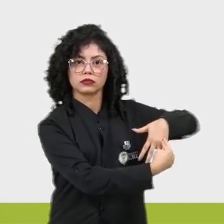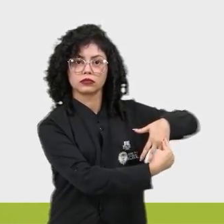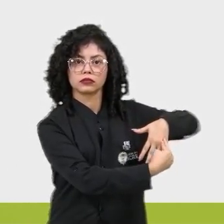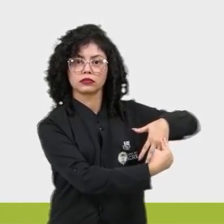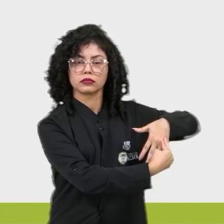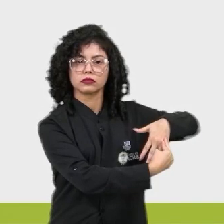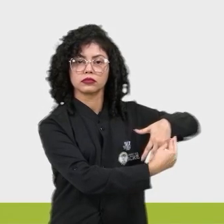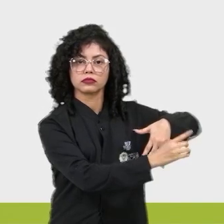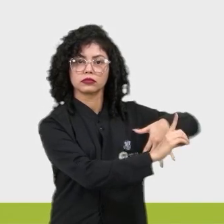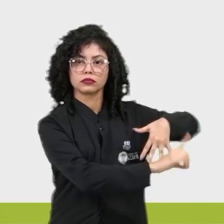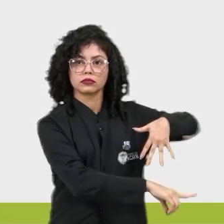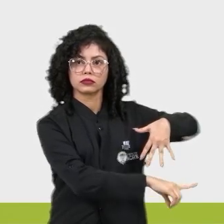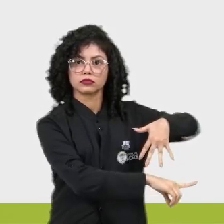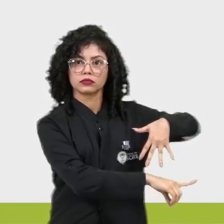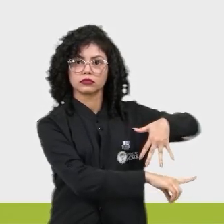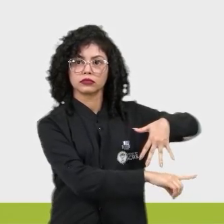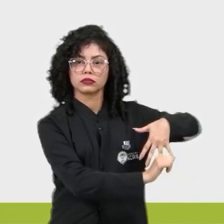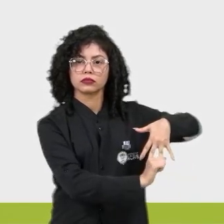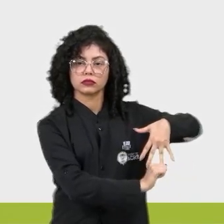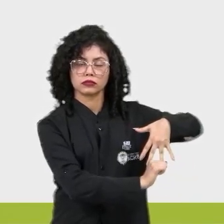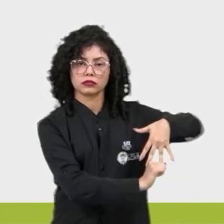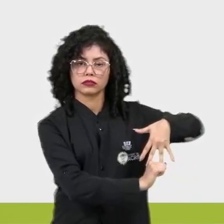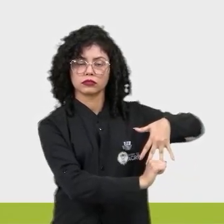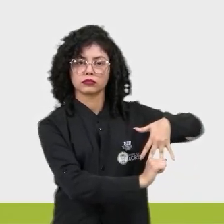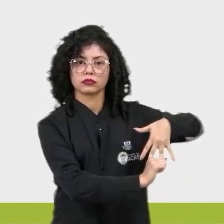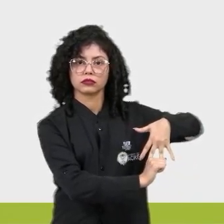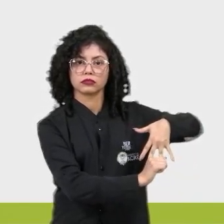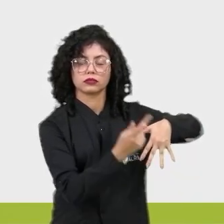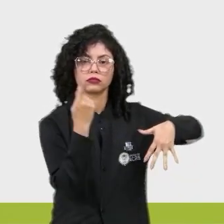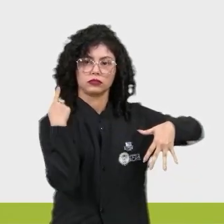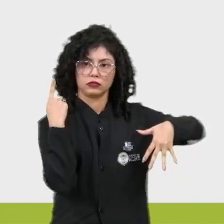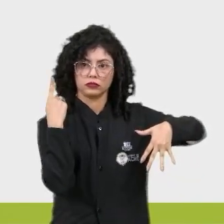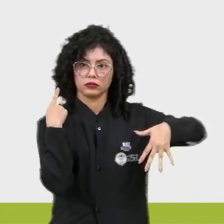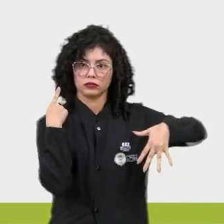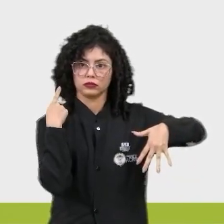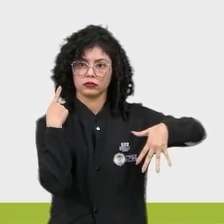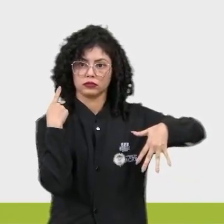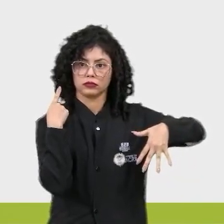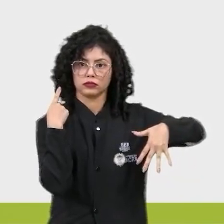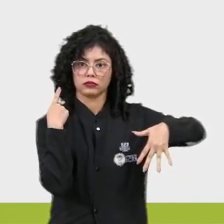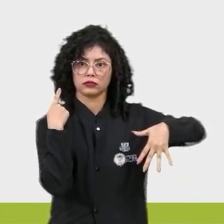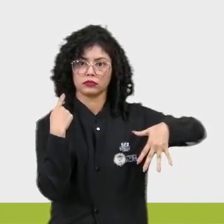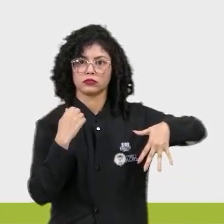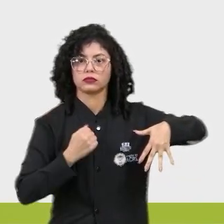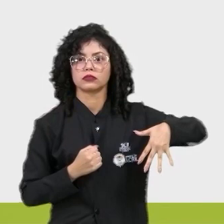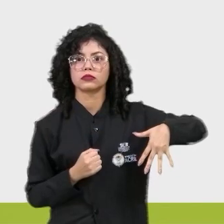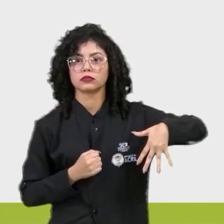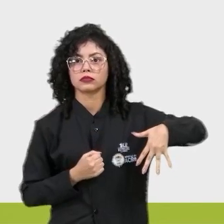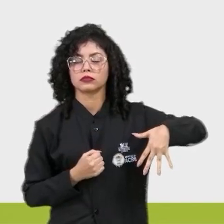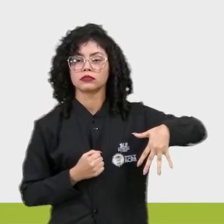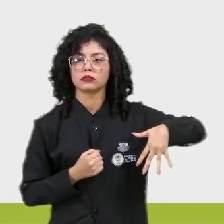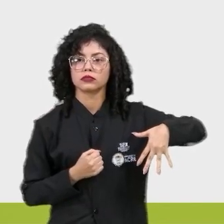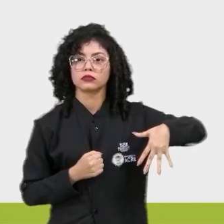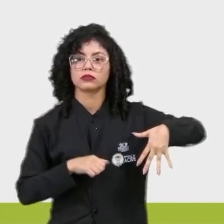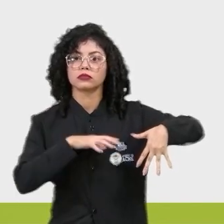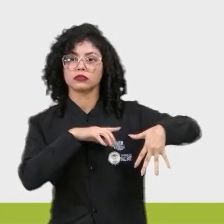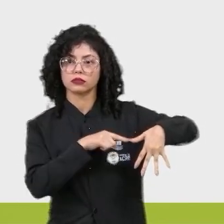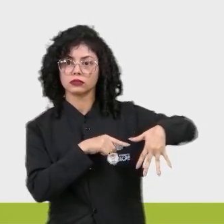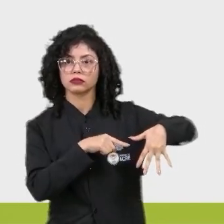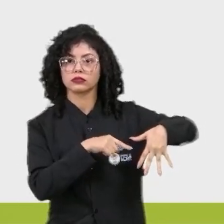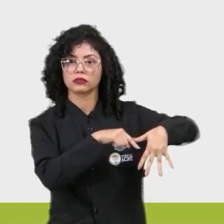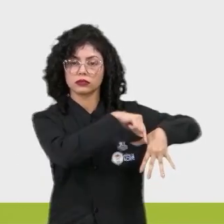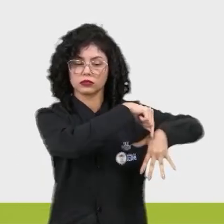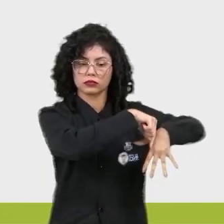direito manda o sangue para os nossos pulmões. Aqui, estou indicando para vocês. Daí,